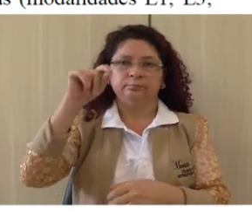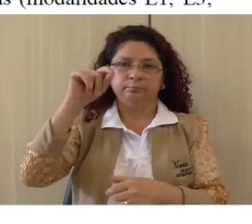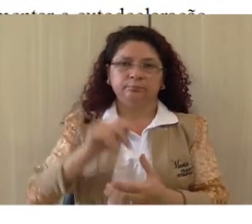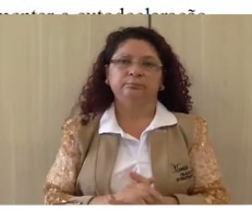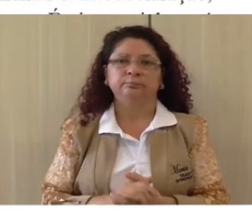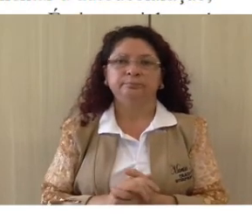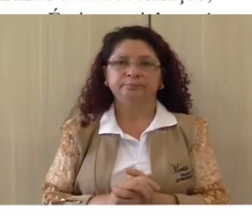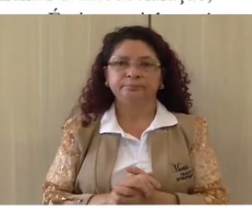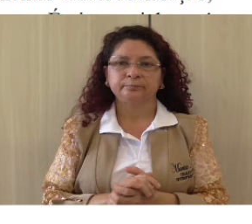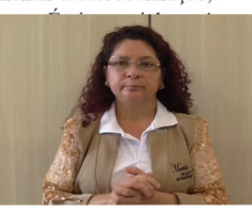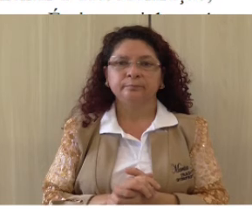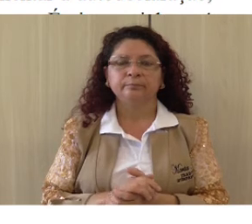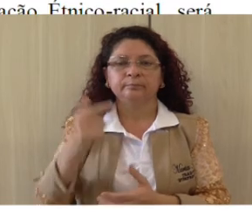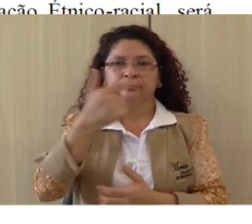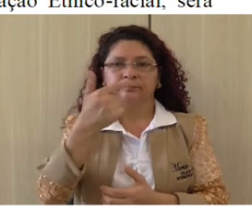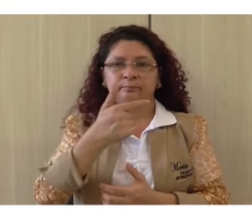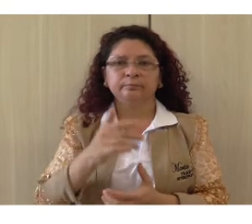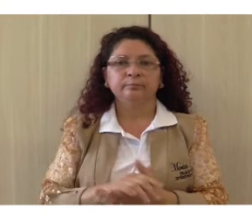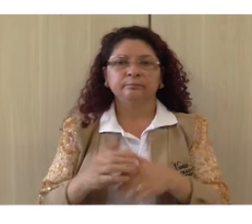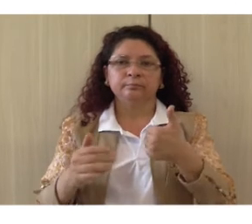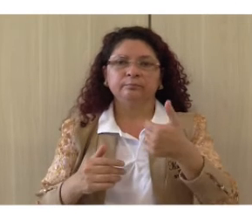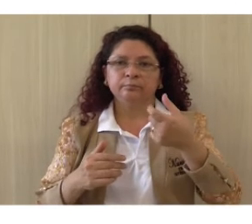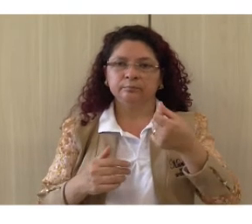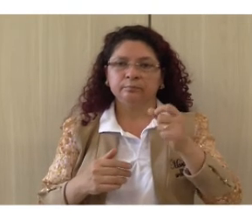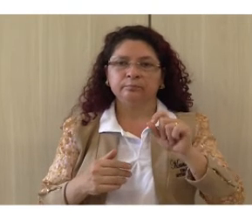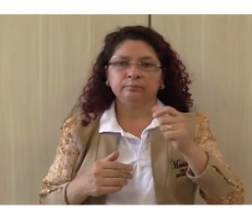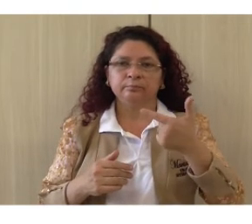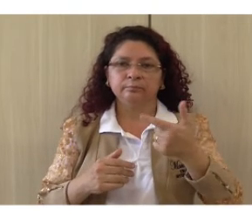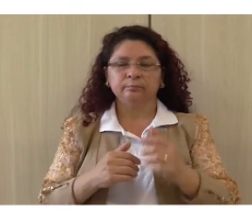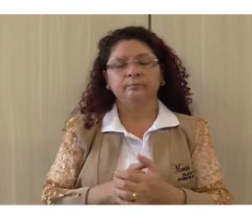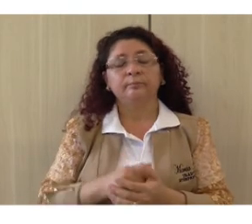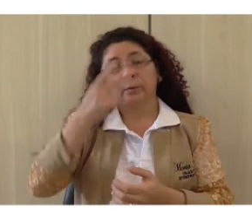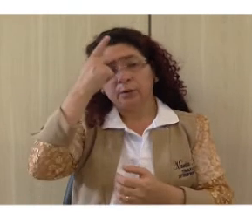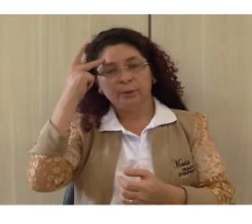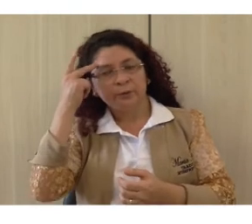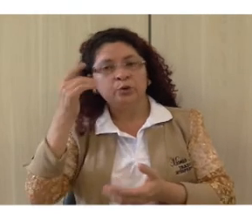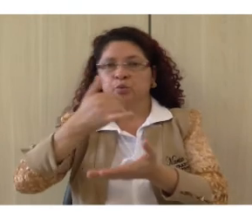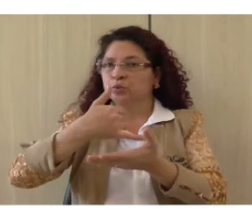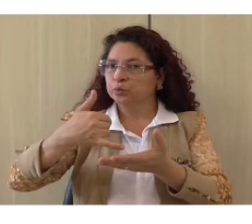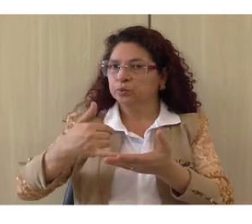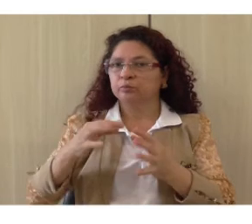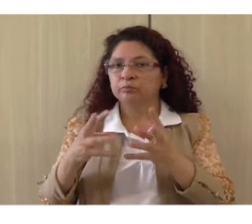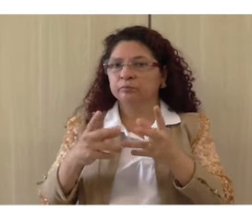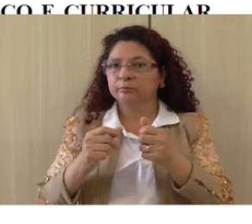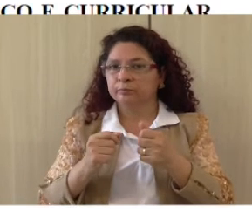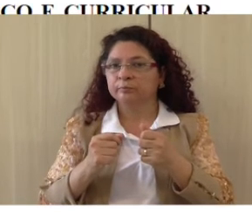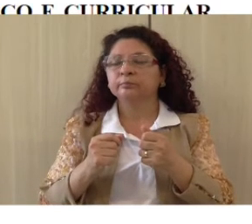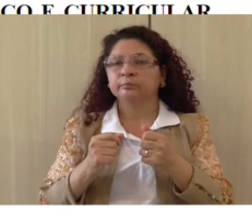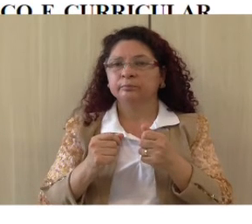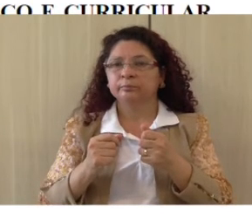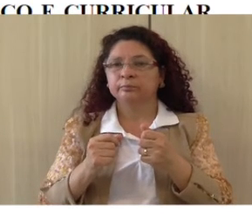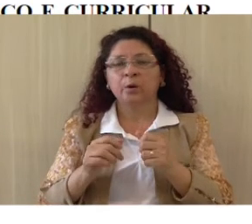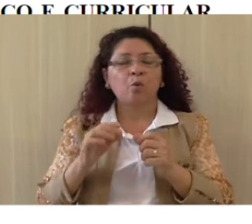seletivo. Página 22, item 17.2. O candidato que não realizar sua habilitação de matrícula